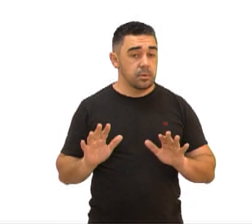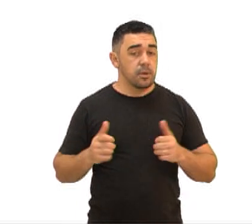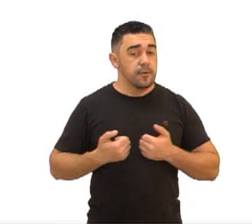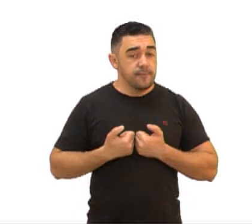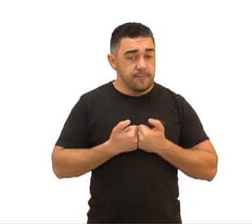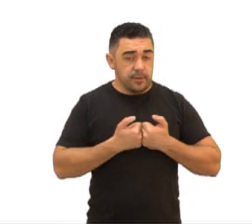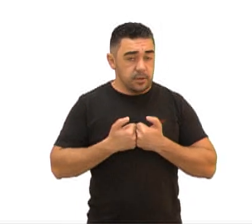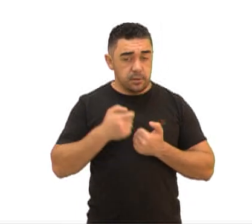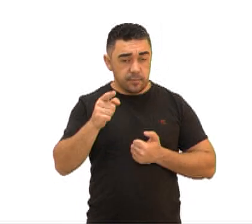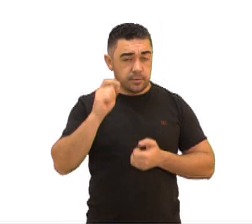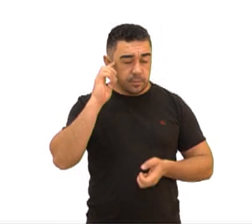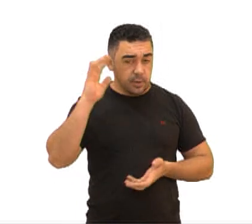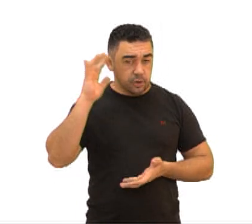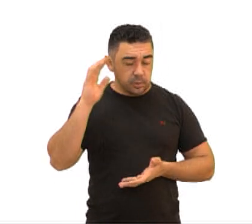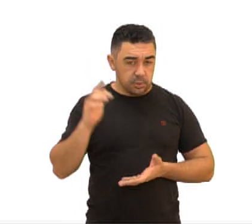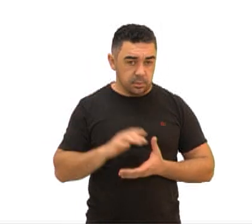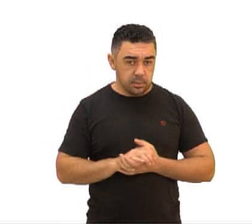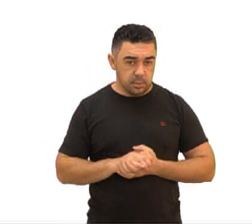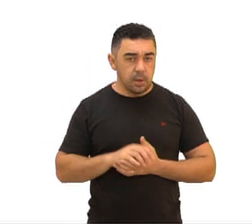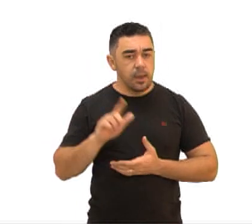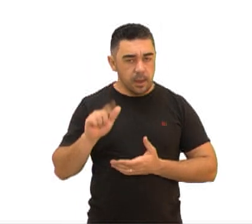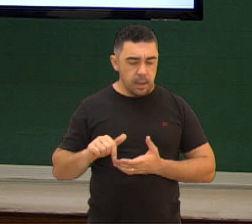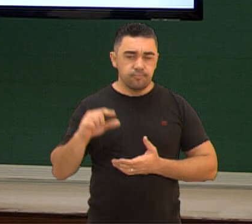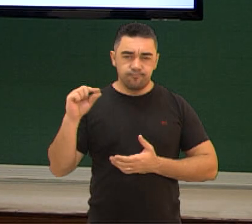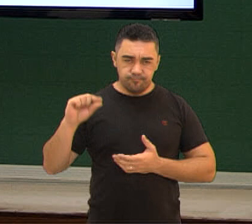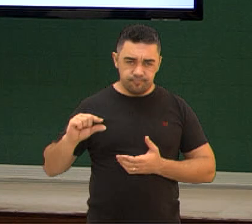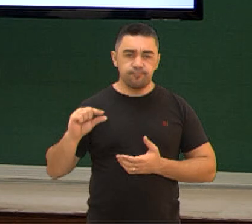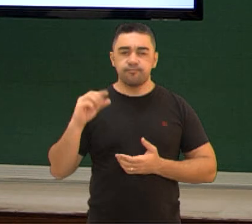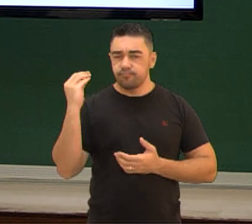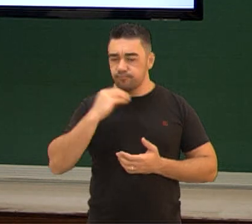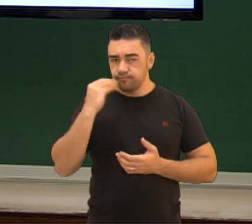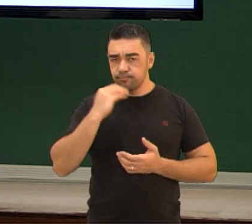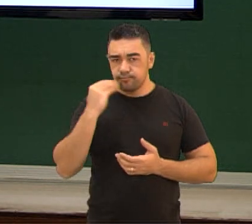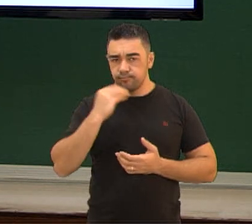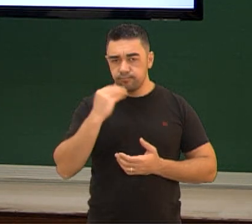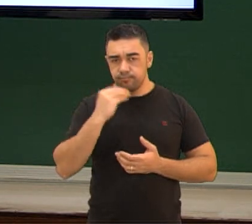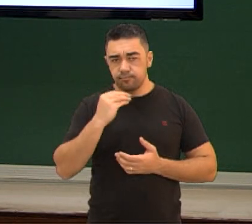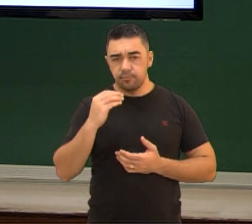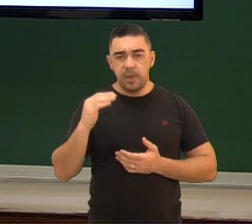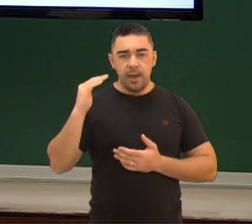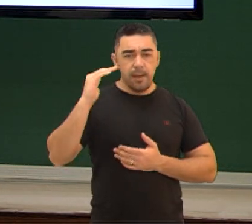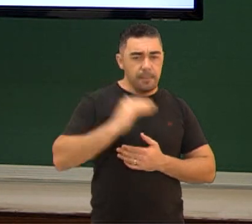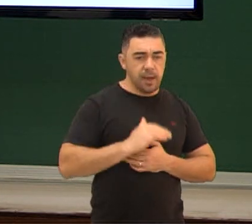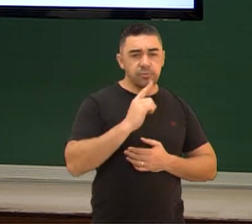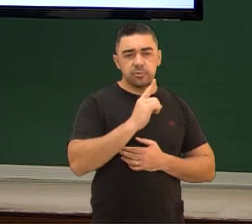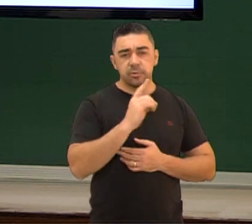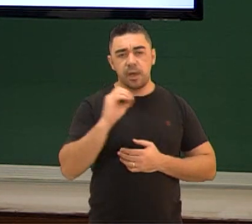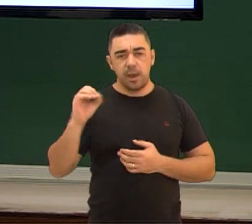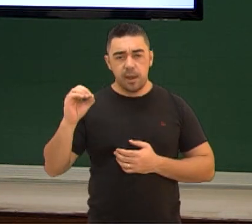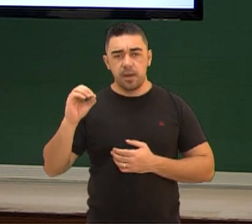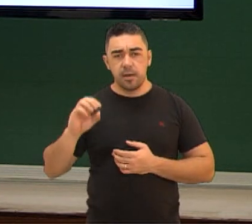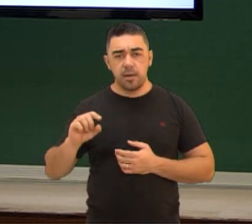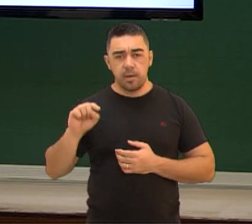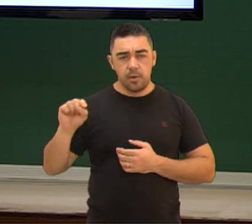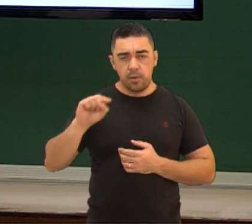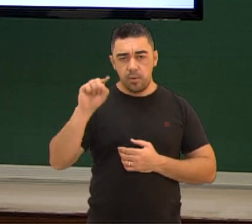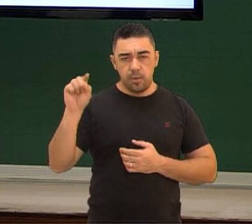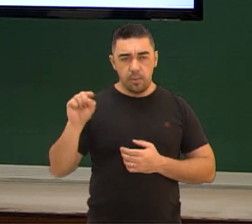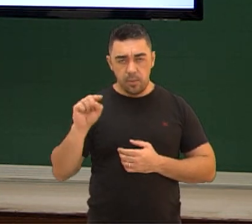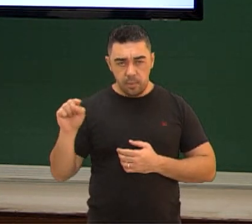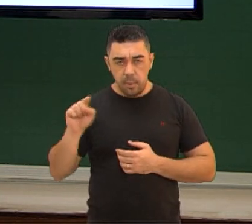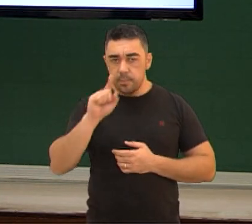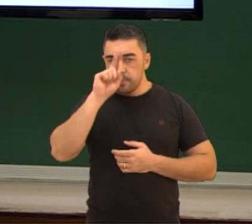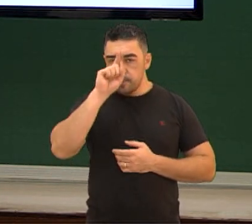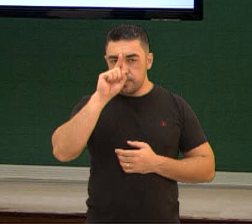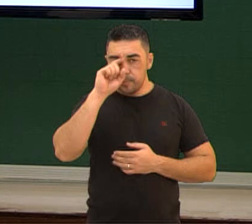dar noção. Essa resistência é baixa? É baixa. O que é uma resistência baixa? Abaixo de 100 ohms. É baixa. Perigoso.